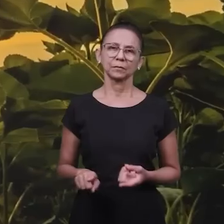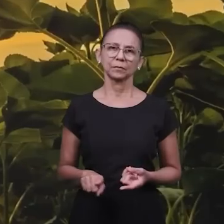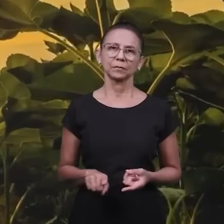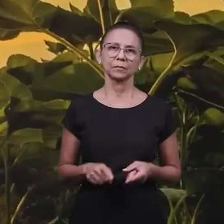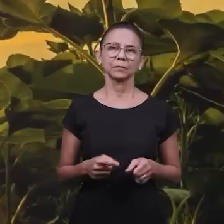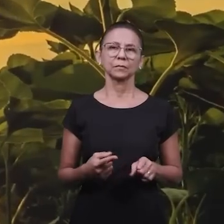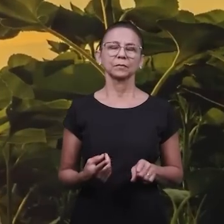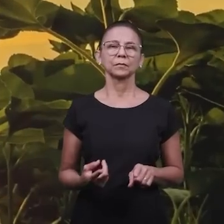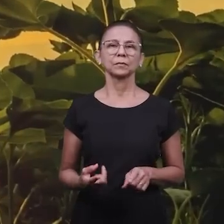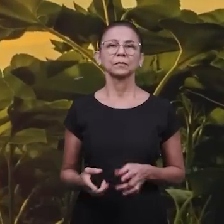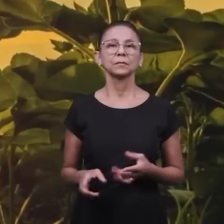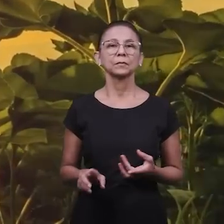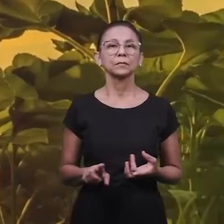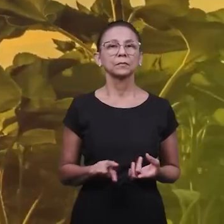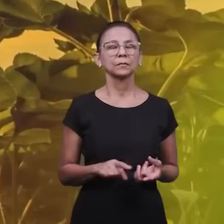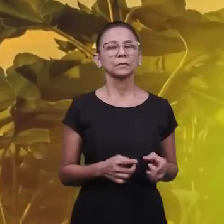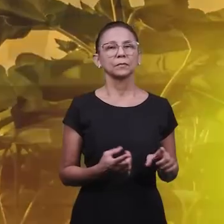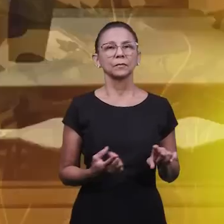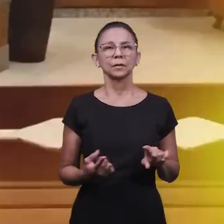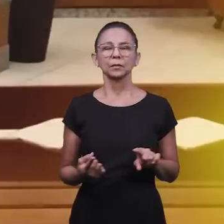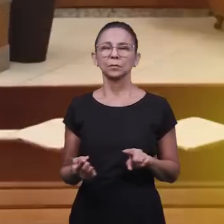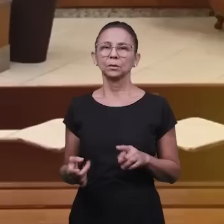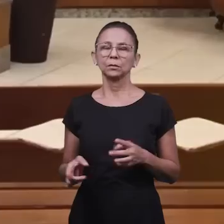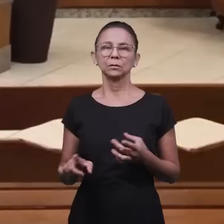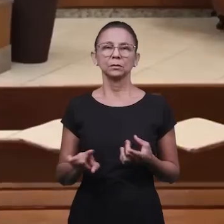diante de Ti,